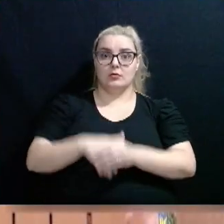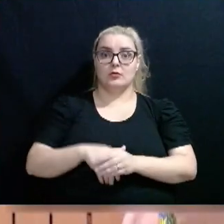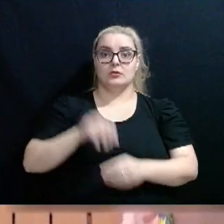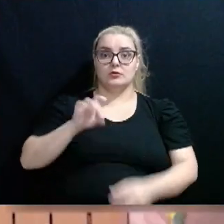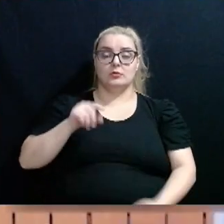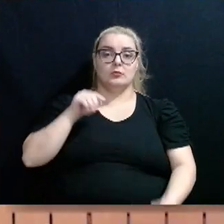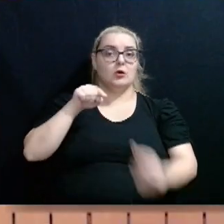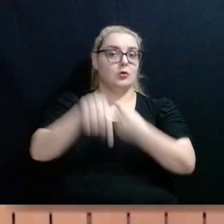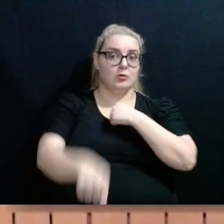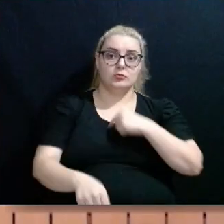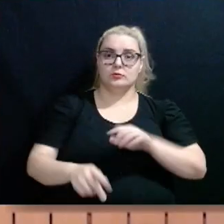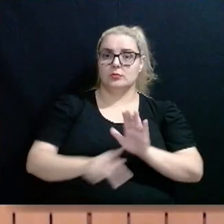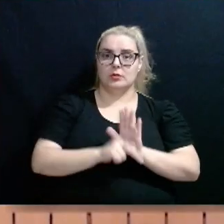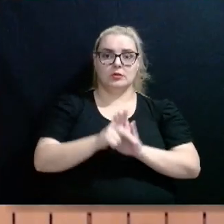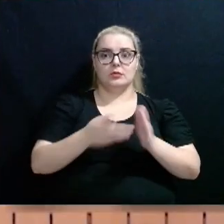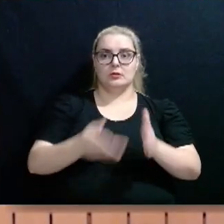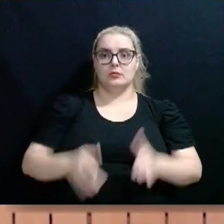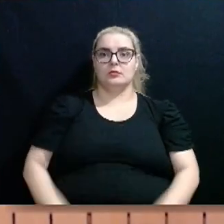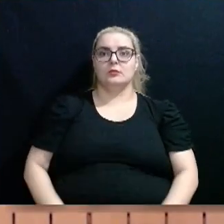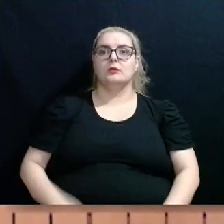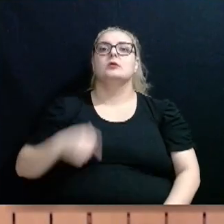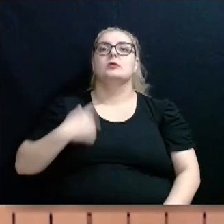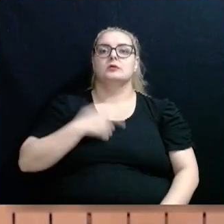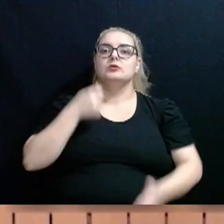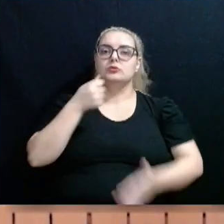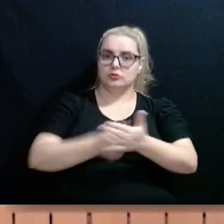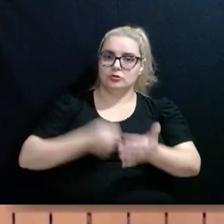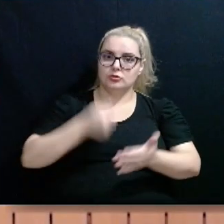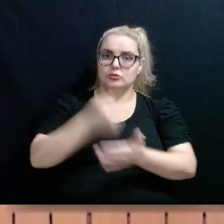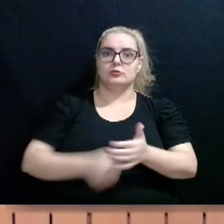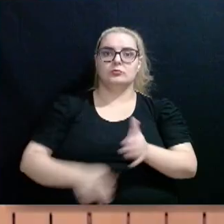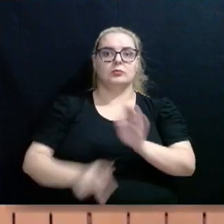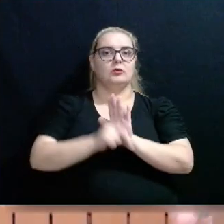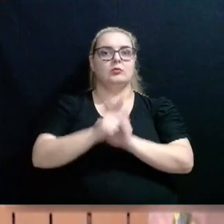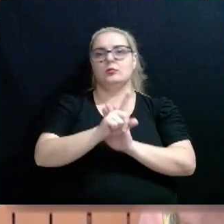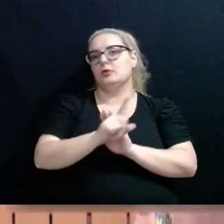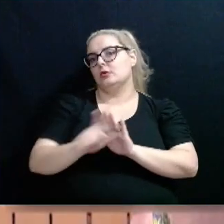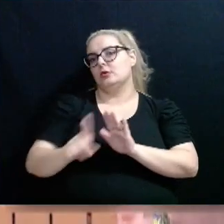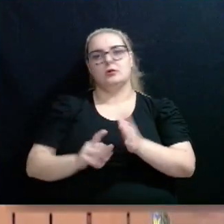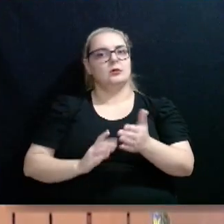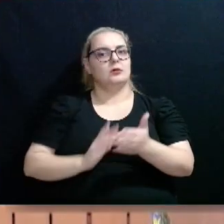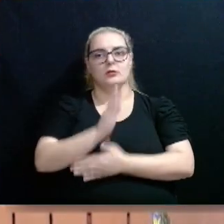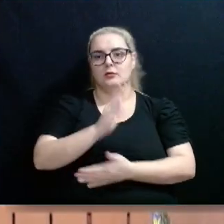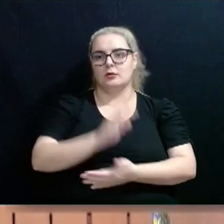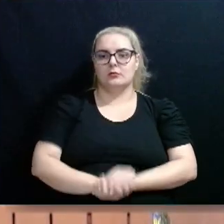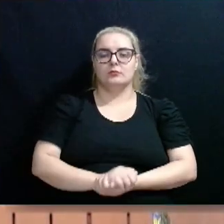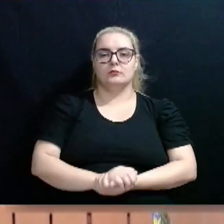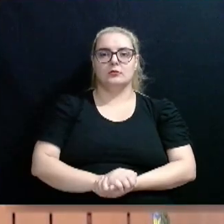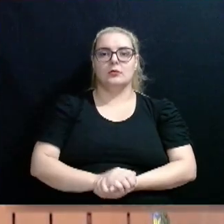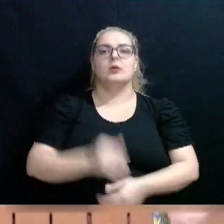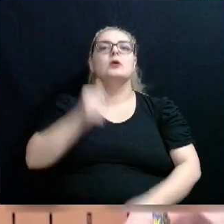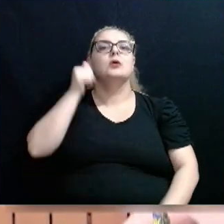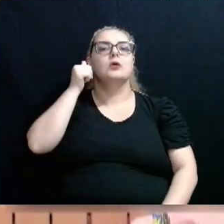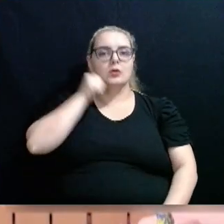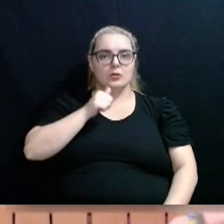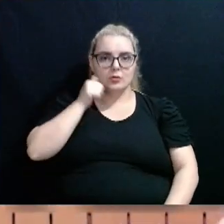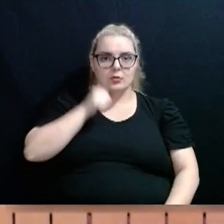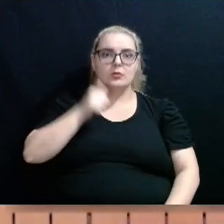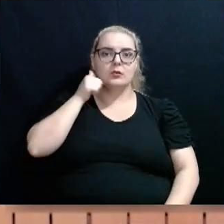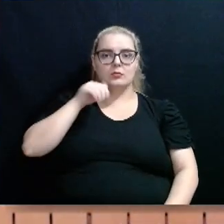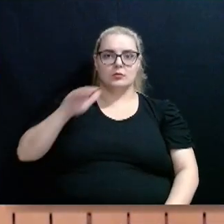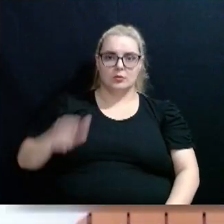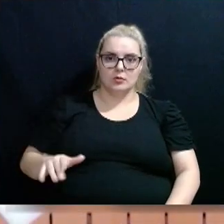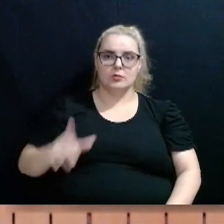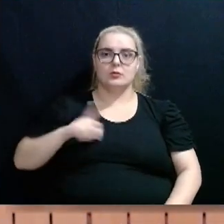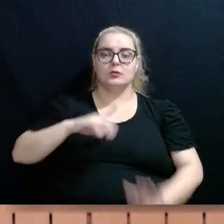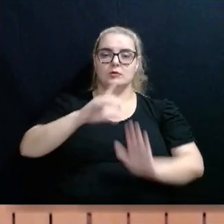projeto e que nós vamos batalhar para que esse projeto não seja aprovado e para que as mulheres, meninas, tenham direito ao